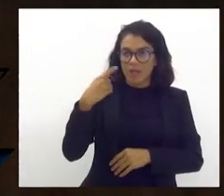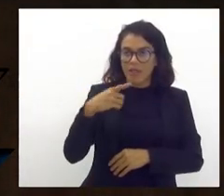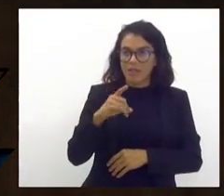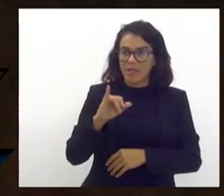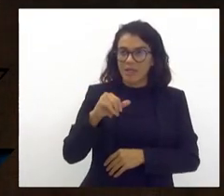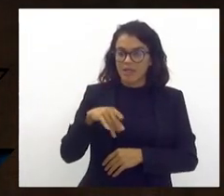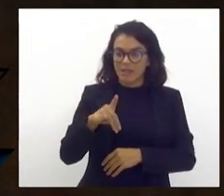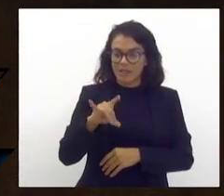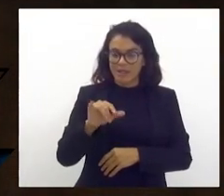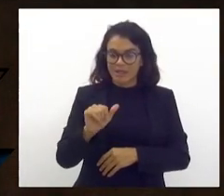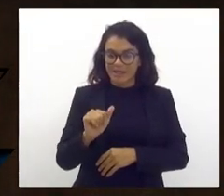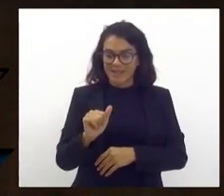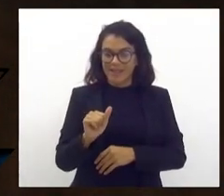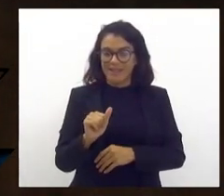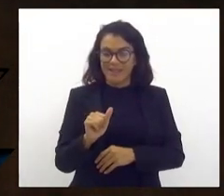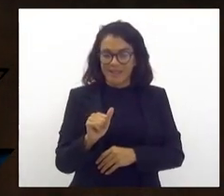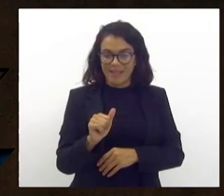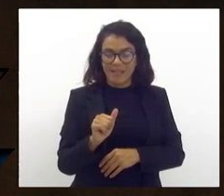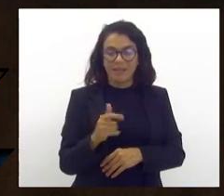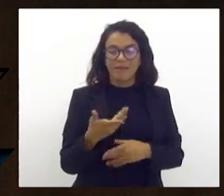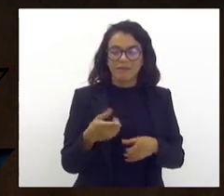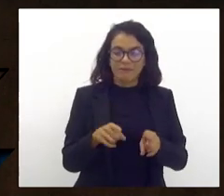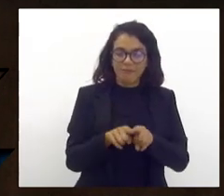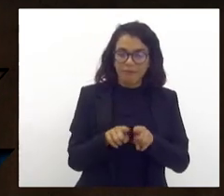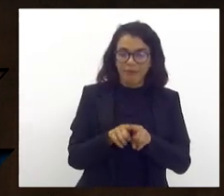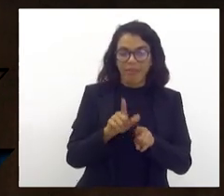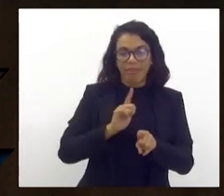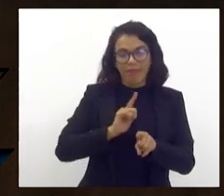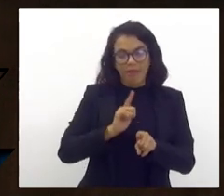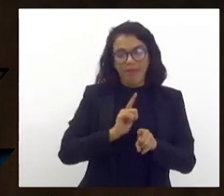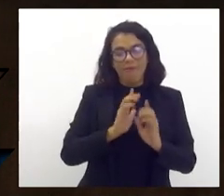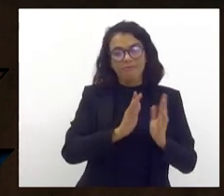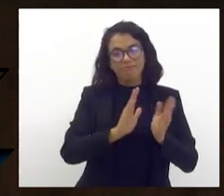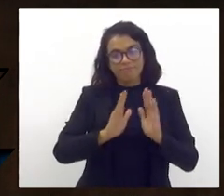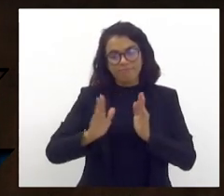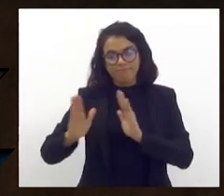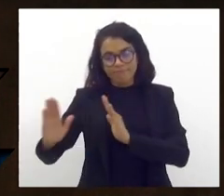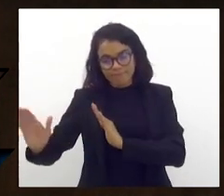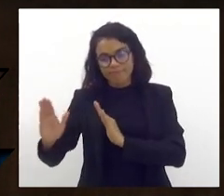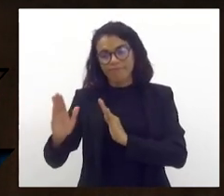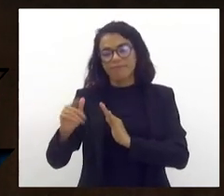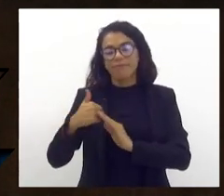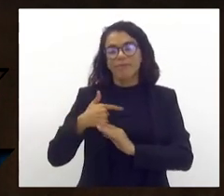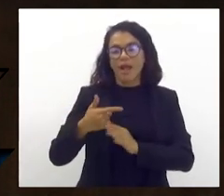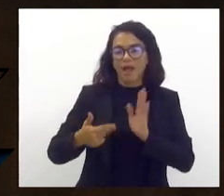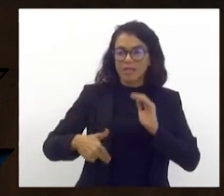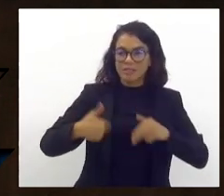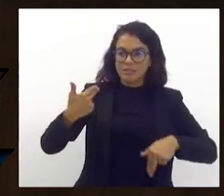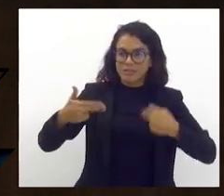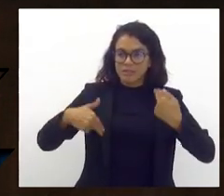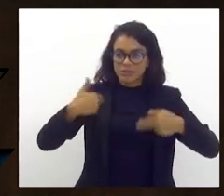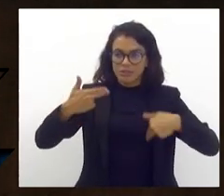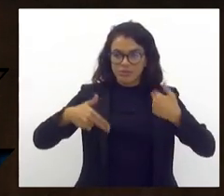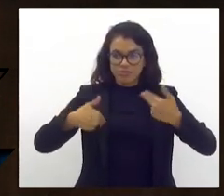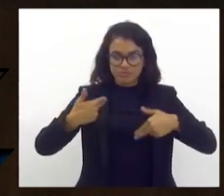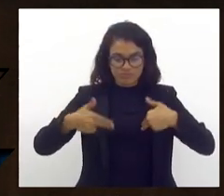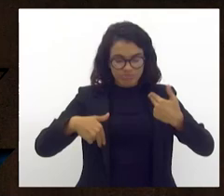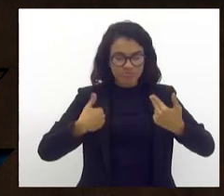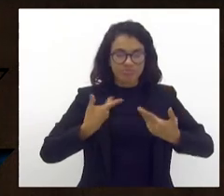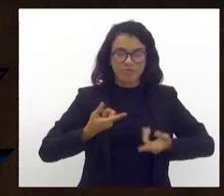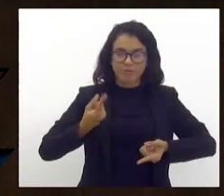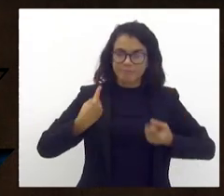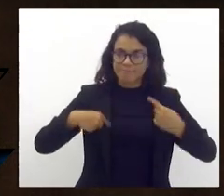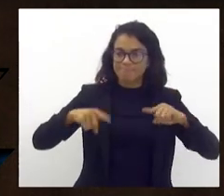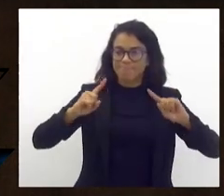deputado Marcelo Dino, que traz aí, determina procedimentos para a realização de cirurgia plástica reparadora da